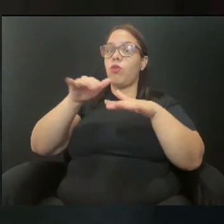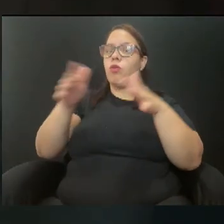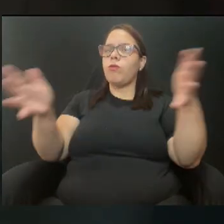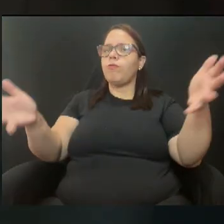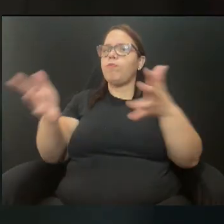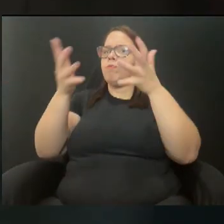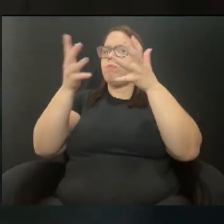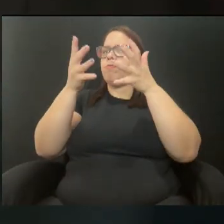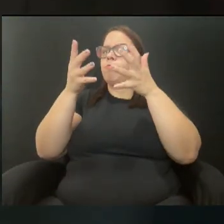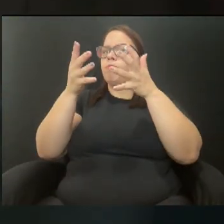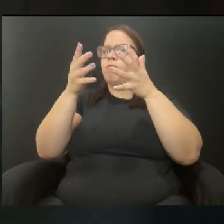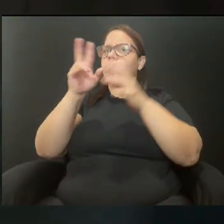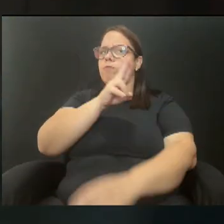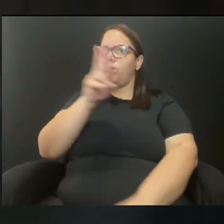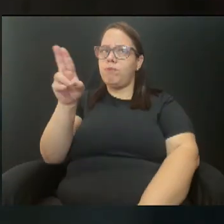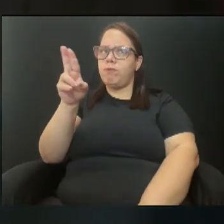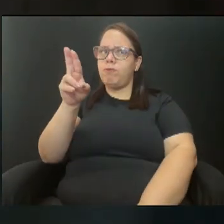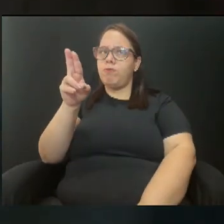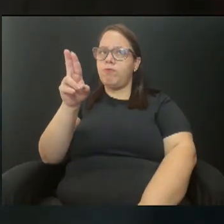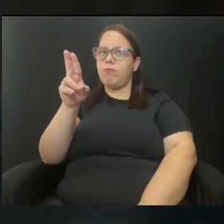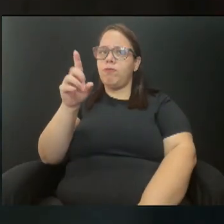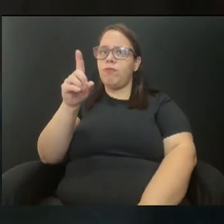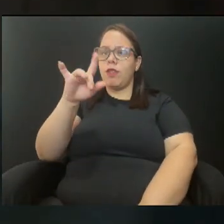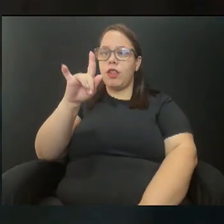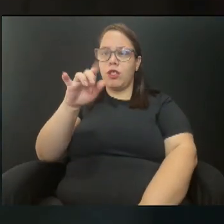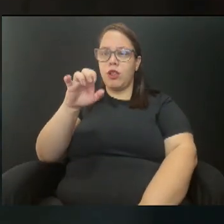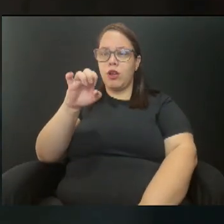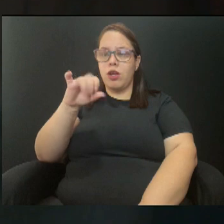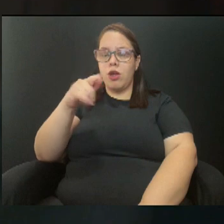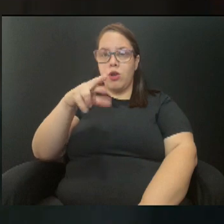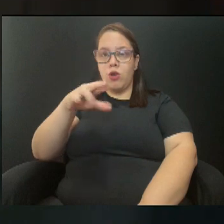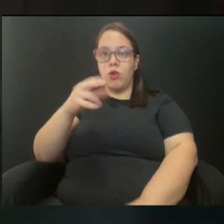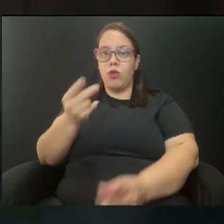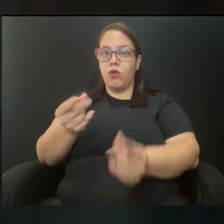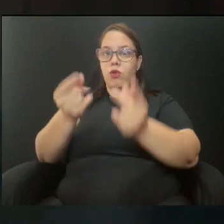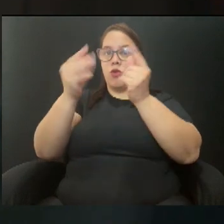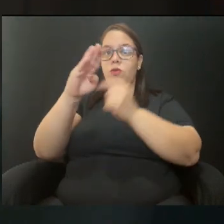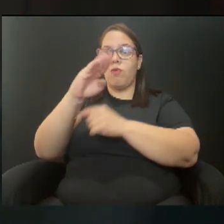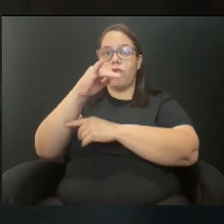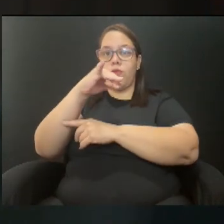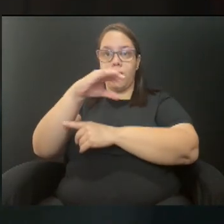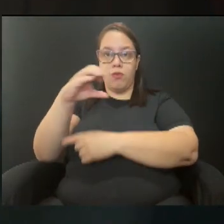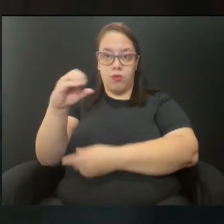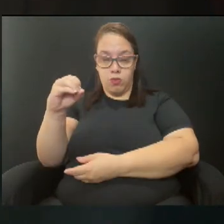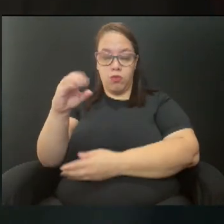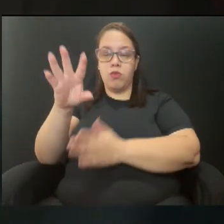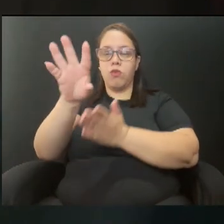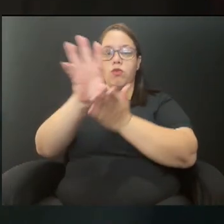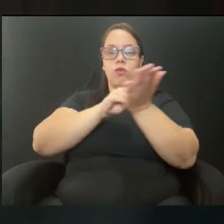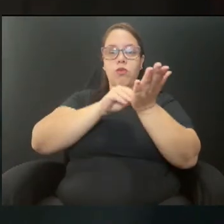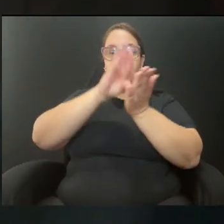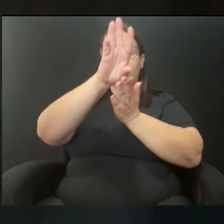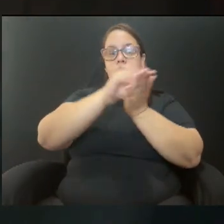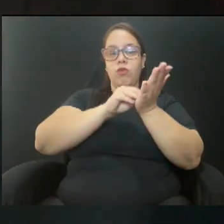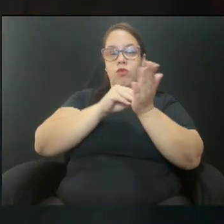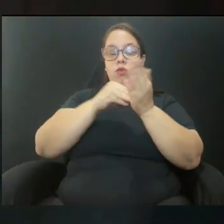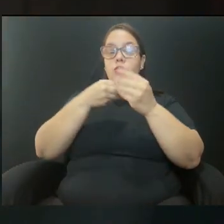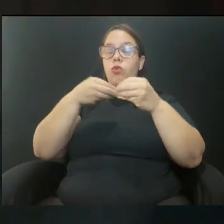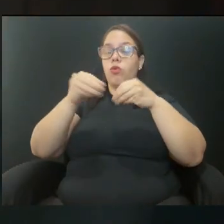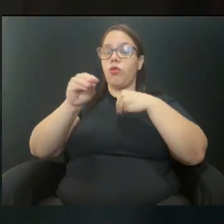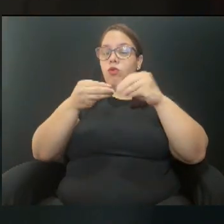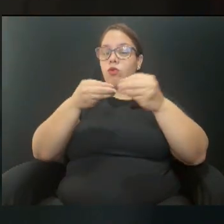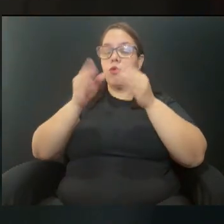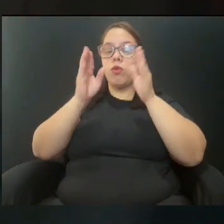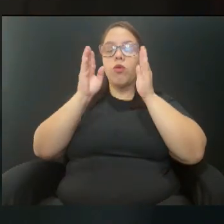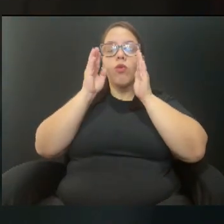chamada gig economy, a economia dos bicos. Este modelo de trabalho flexível, focado em